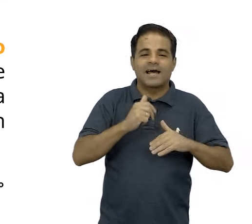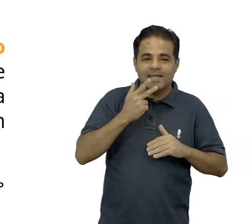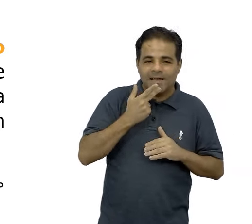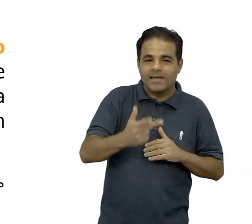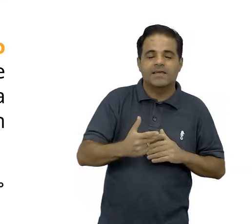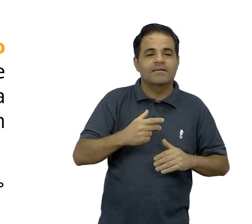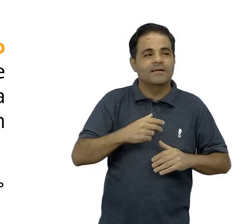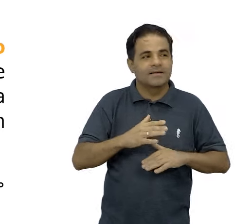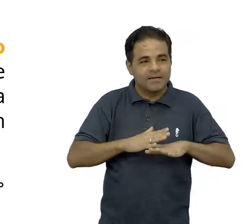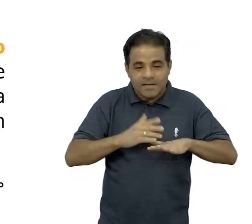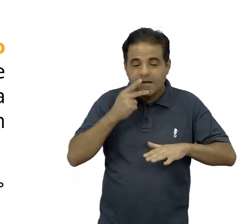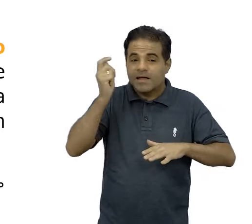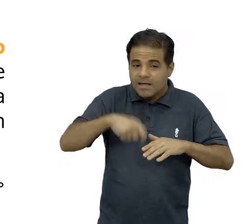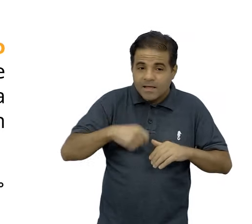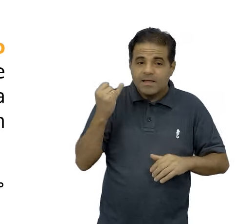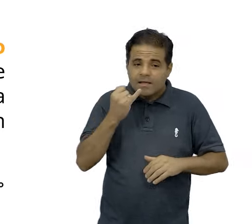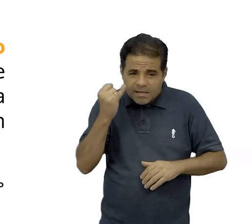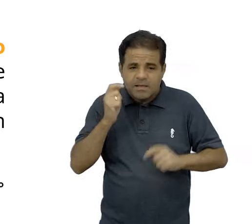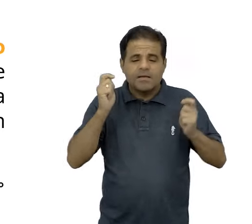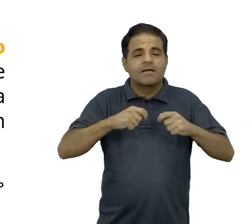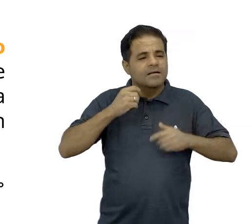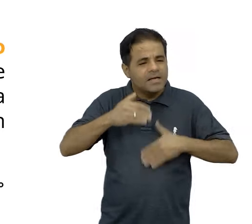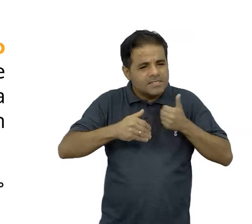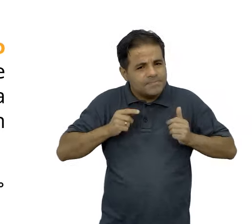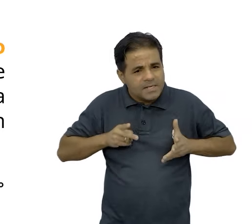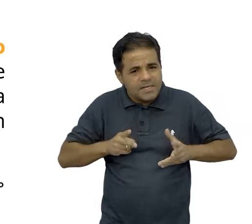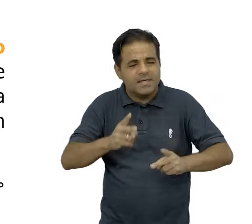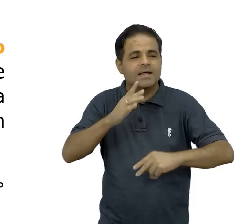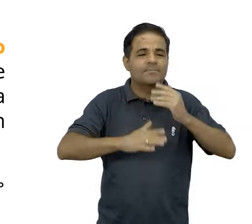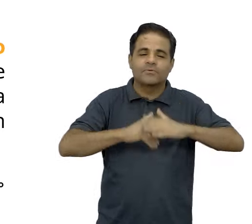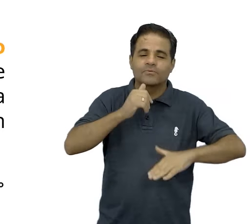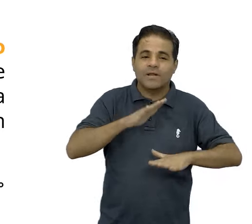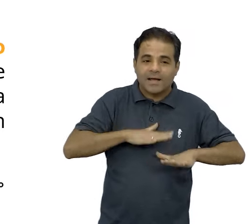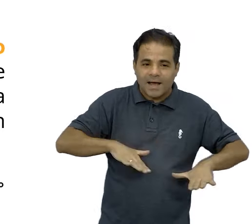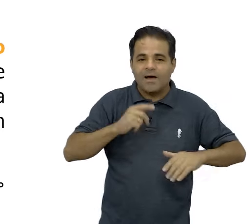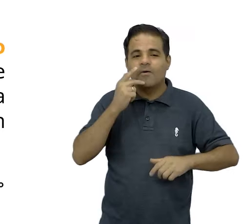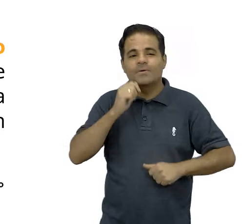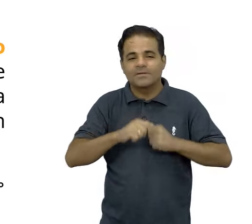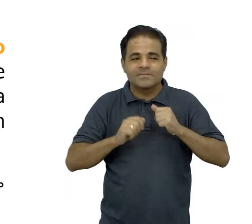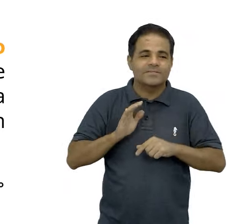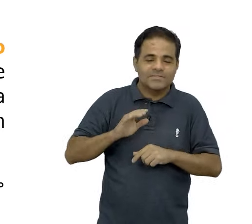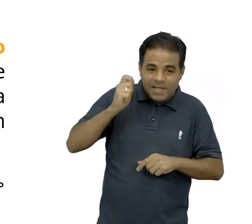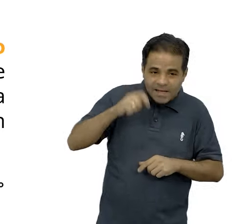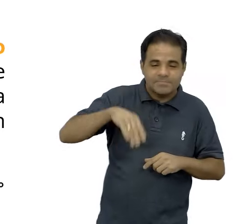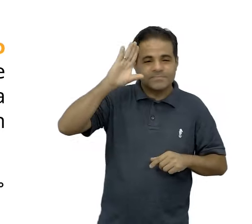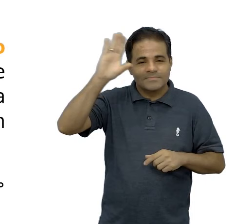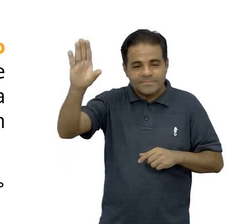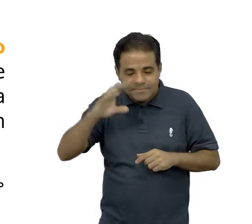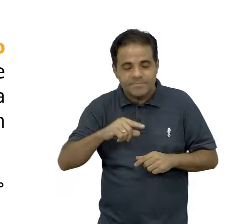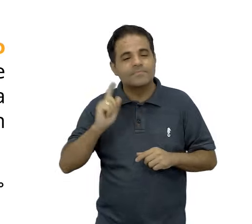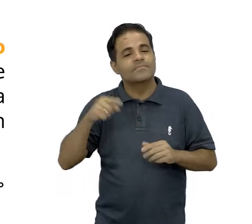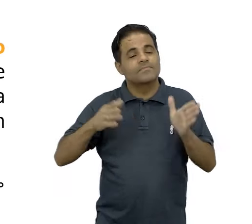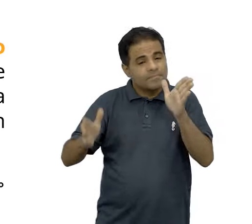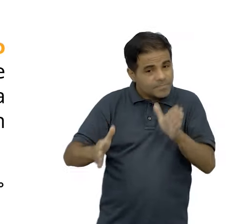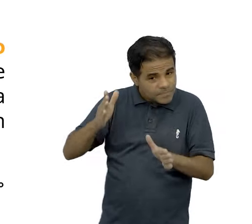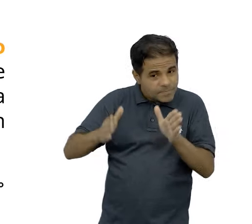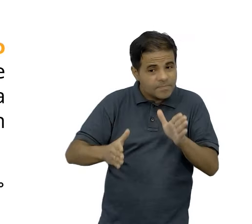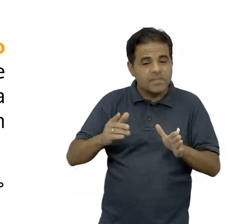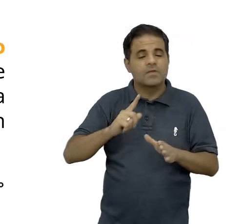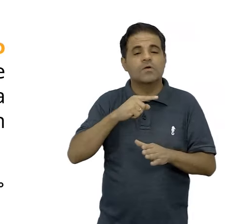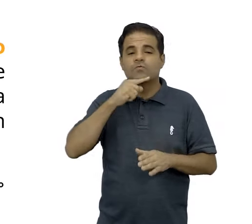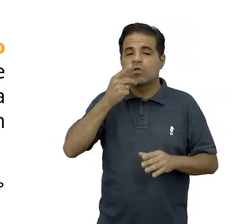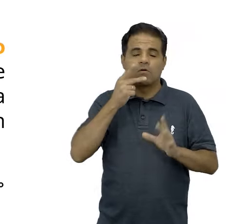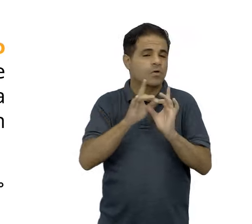as crianças, né, para que elas possam prosseguir aí os estudos, especialmente, né, no momento em que a gente